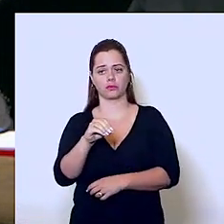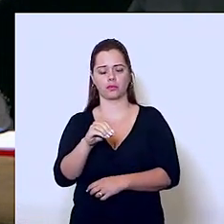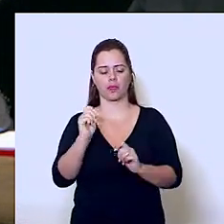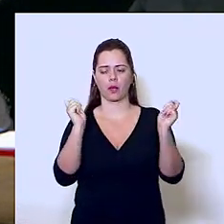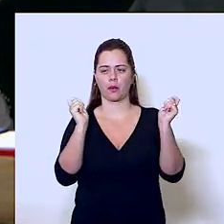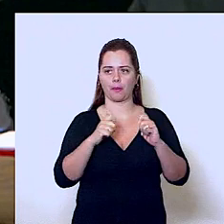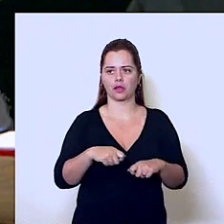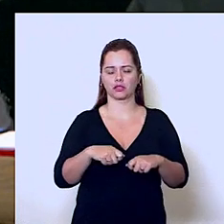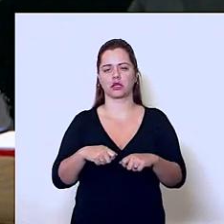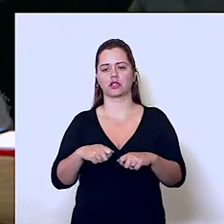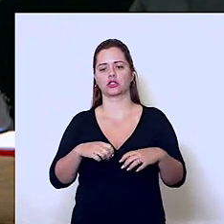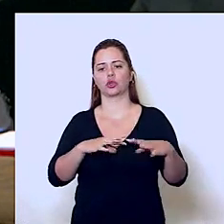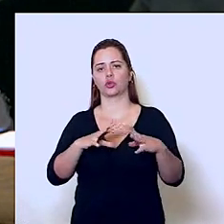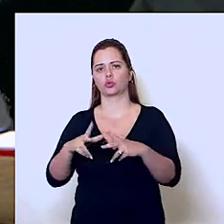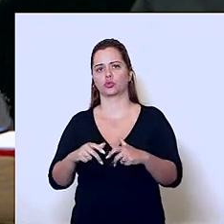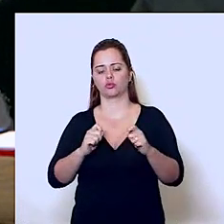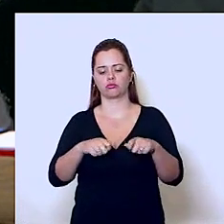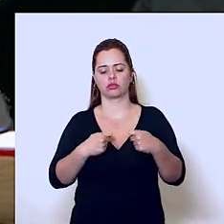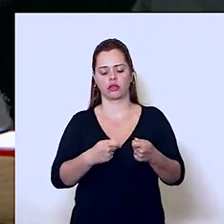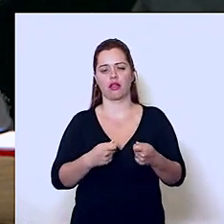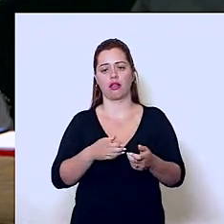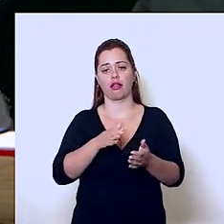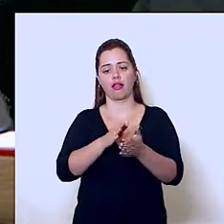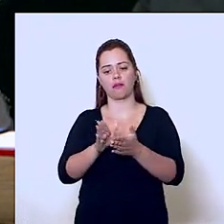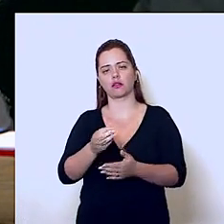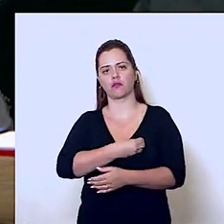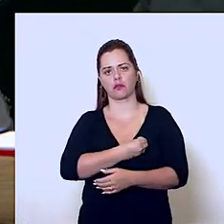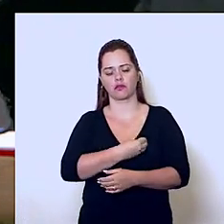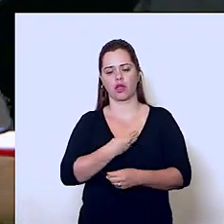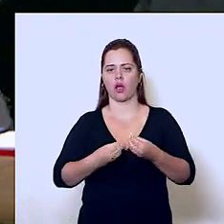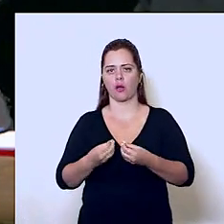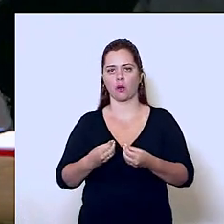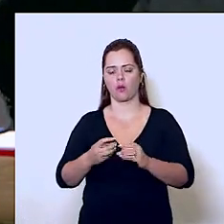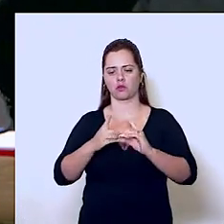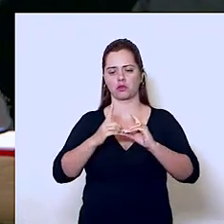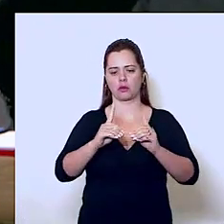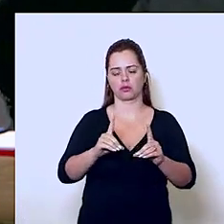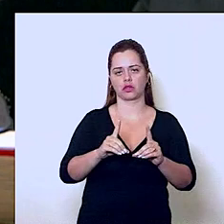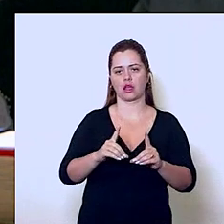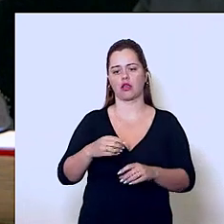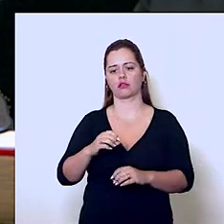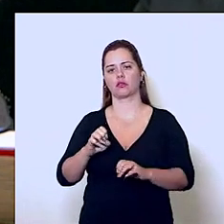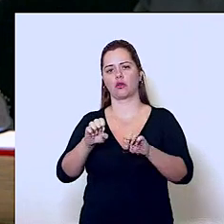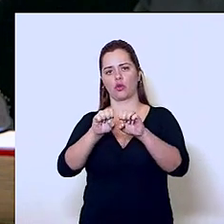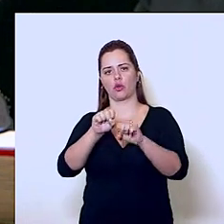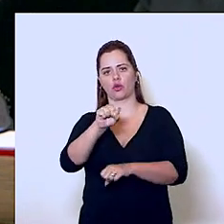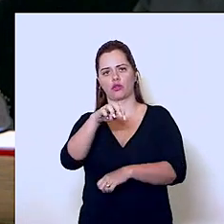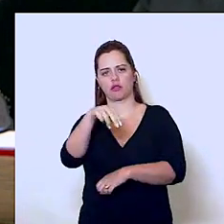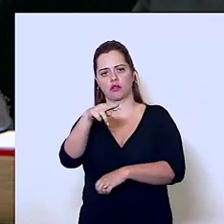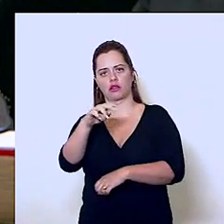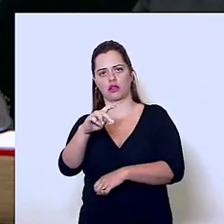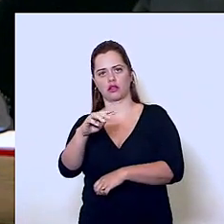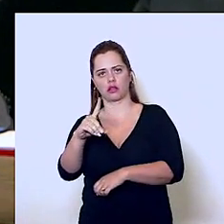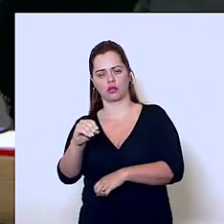etc., ele passa a conviver com deputados, senadores, enfim, com a Constituinte. O Paulo tem essa coisa, ele não